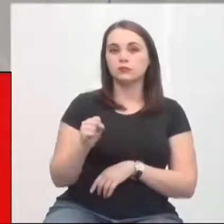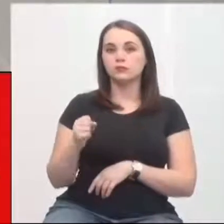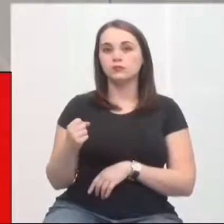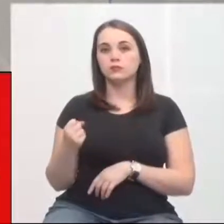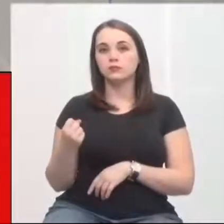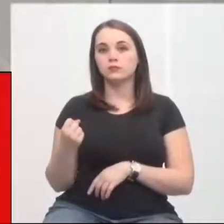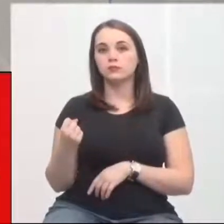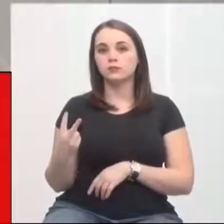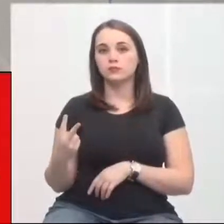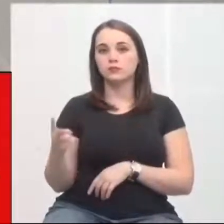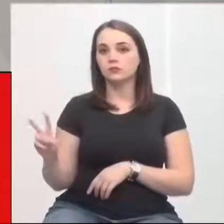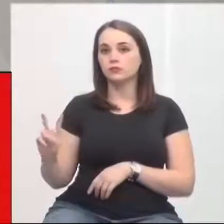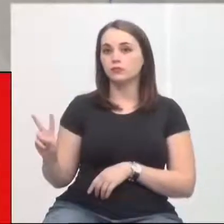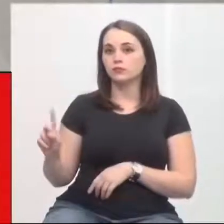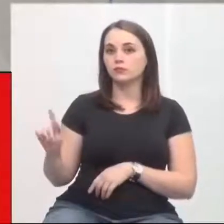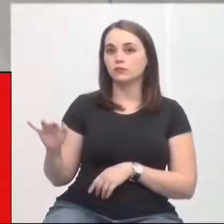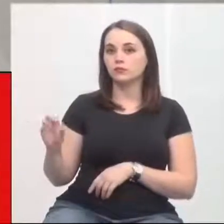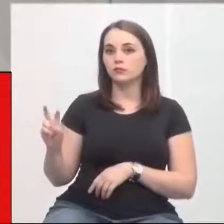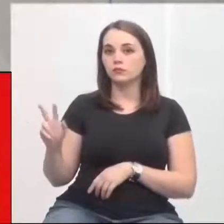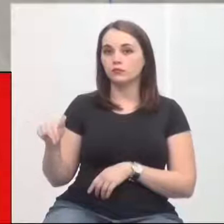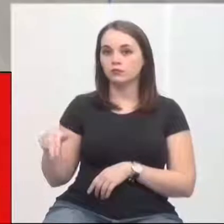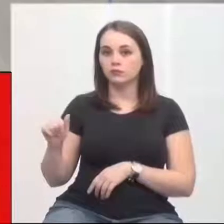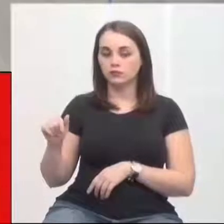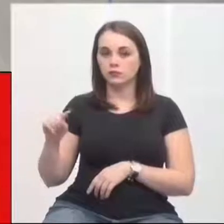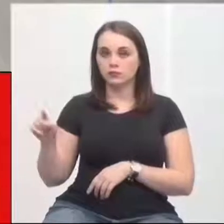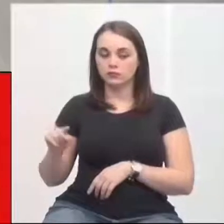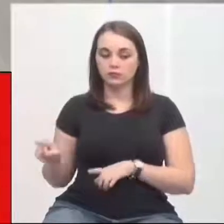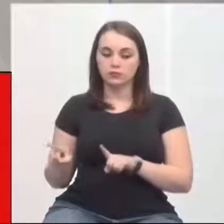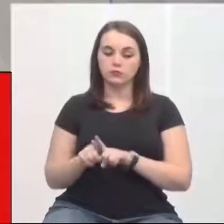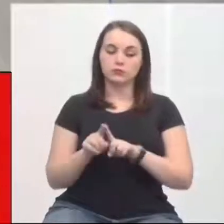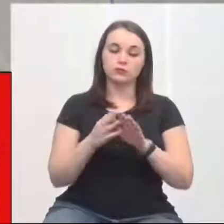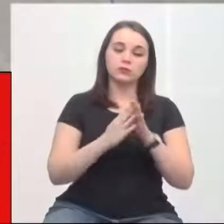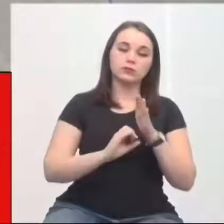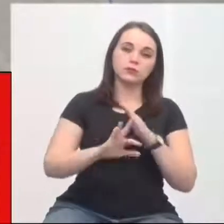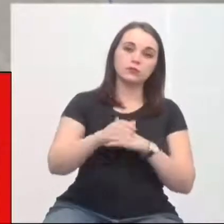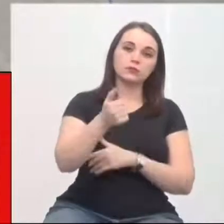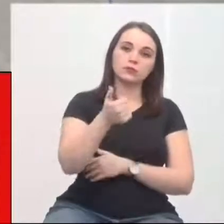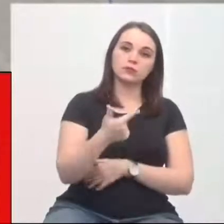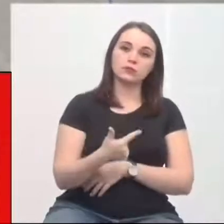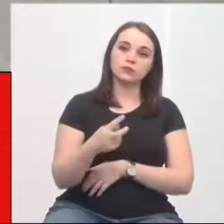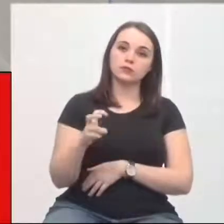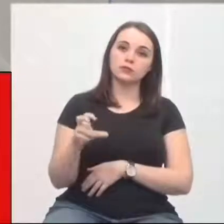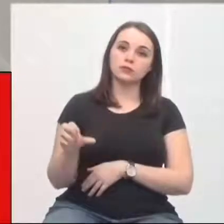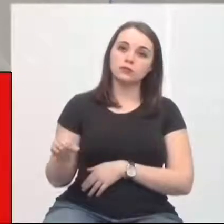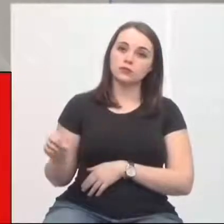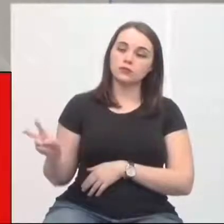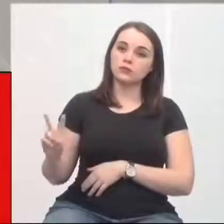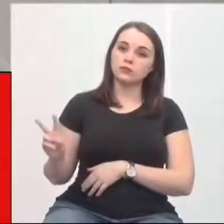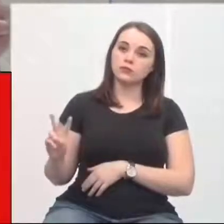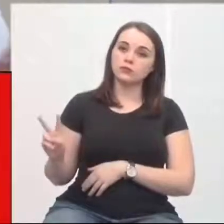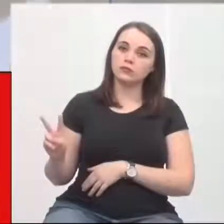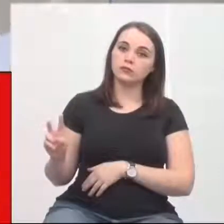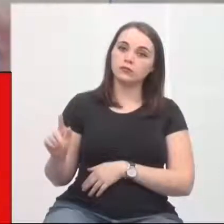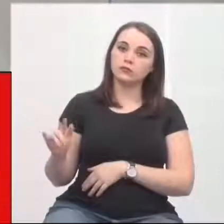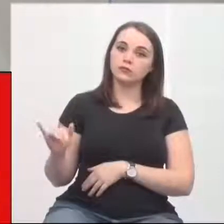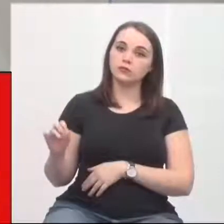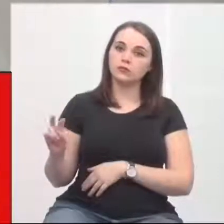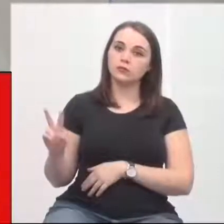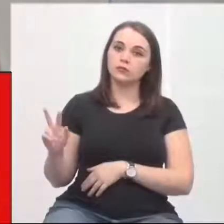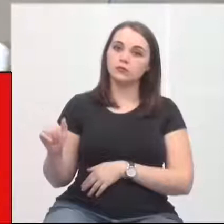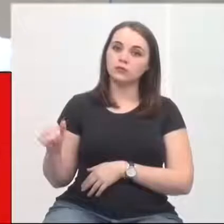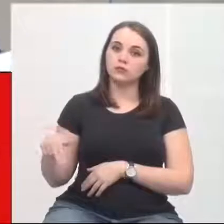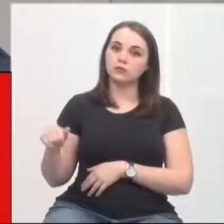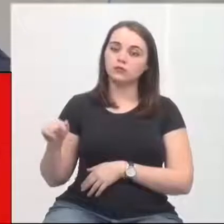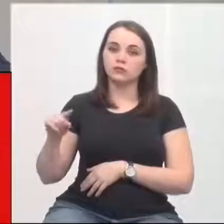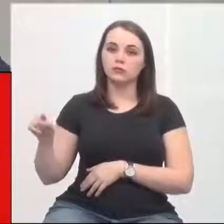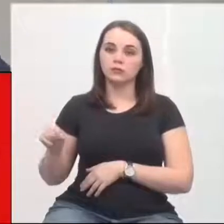de autoria da vereadora Giovana Zanetti. E indicação 1259/2021, de autoria da vereadora Giovana